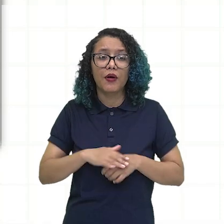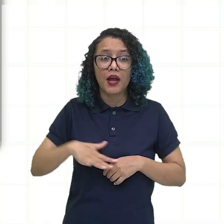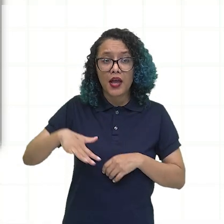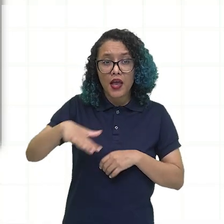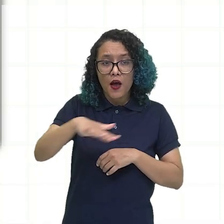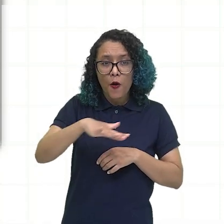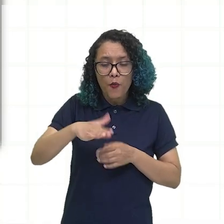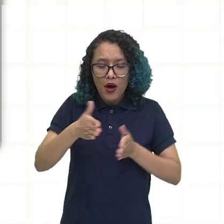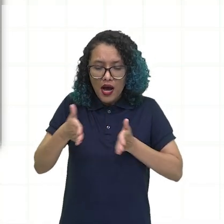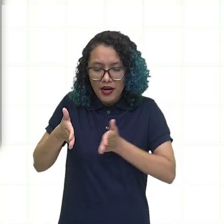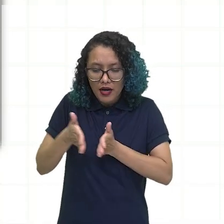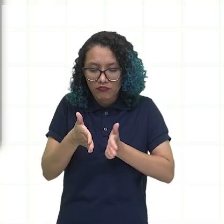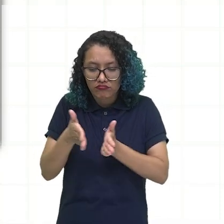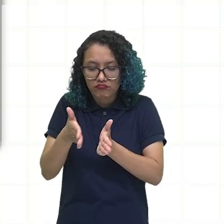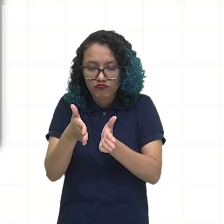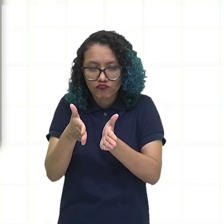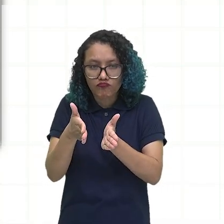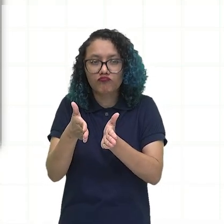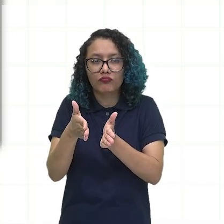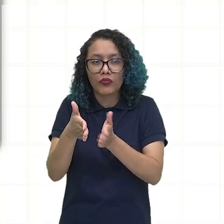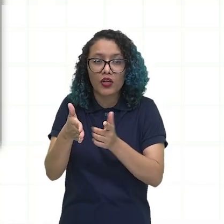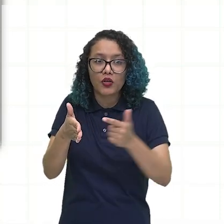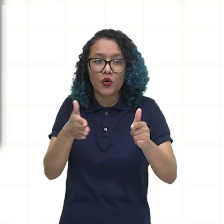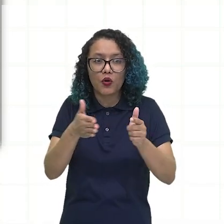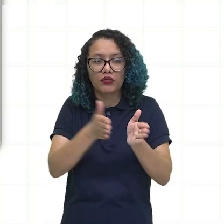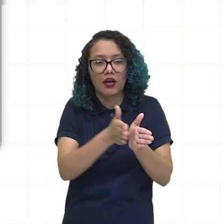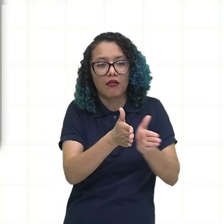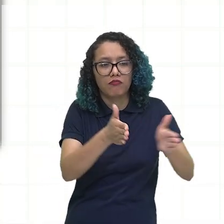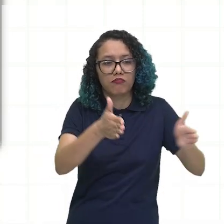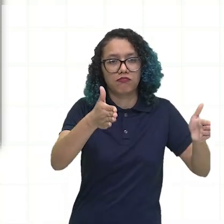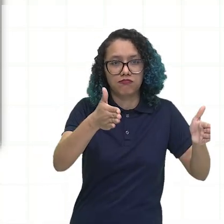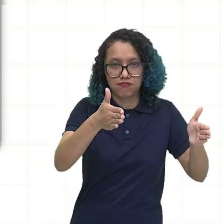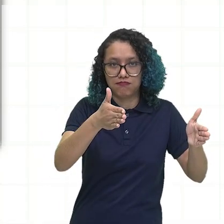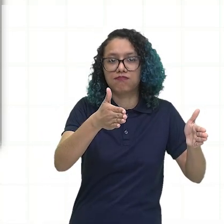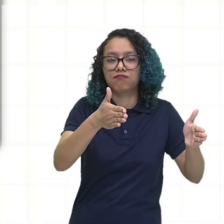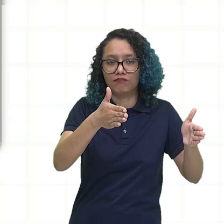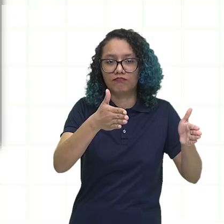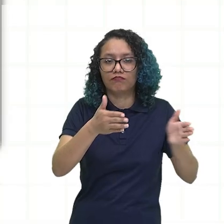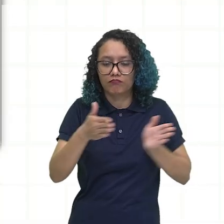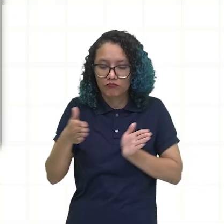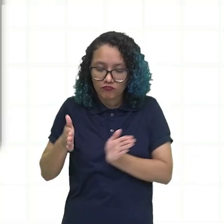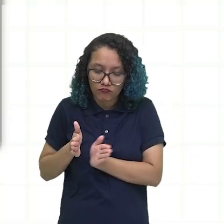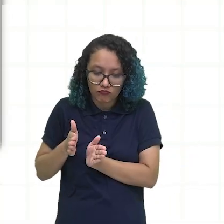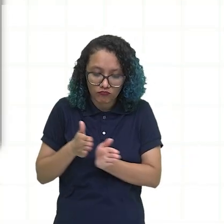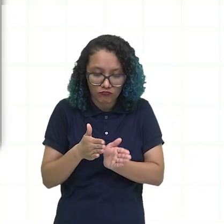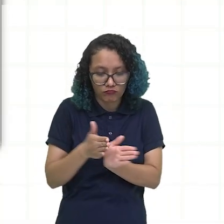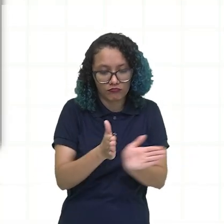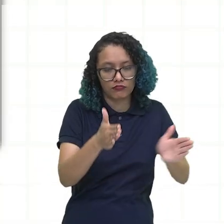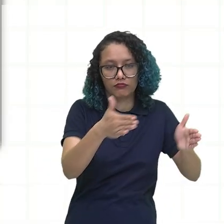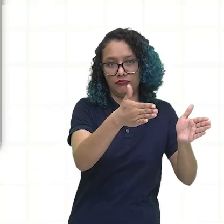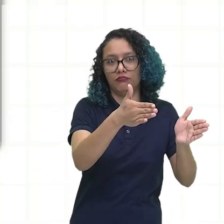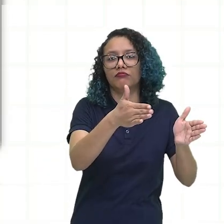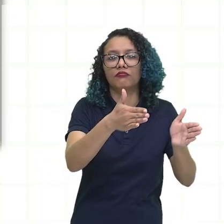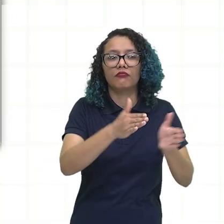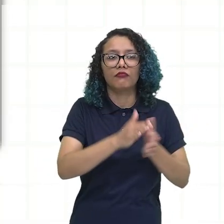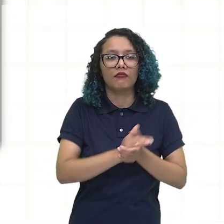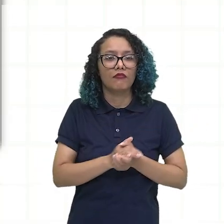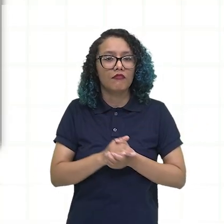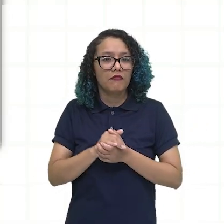estreita e uma saída, né, um pouco mais larga, certo? E aqui você está vendo, ó,